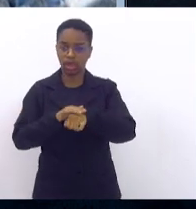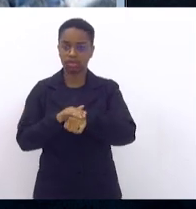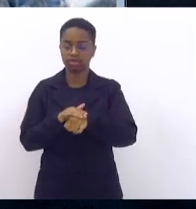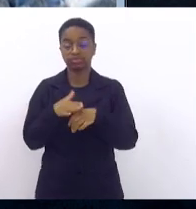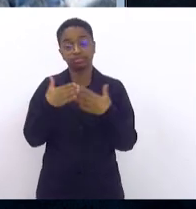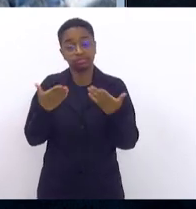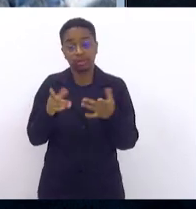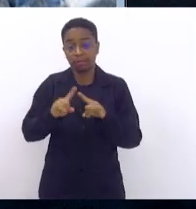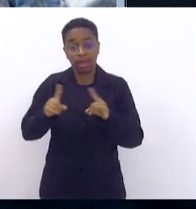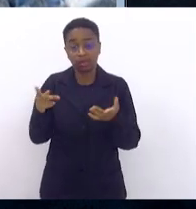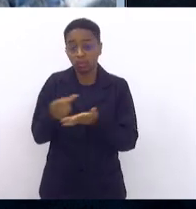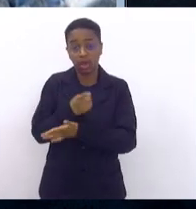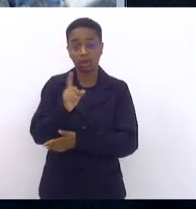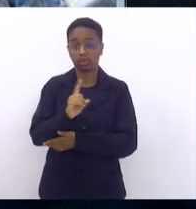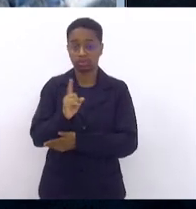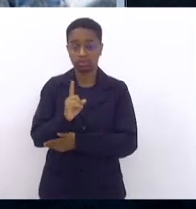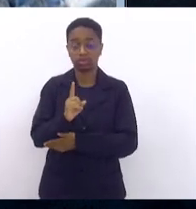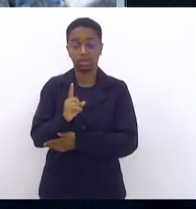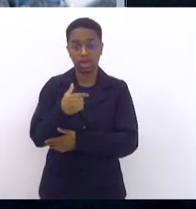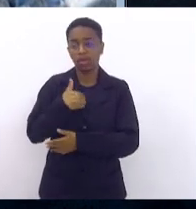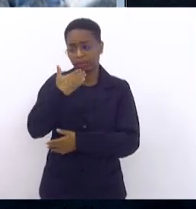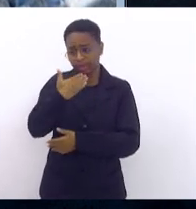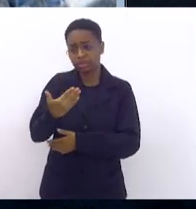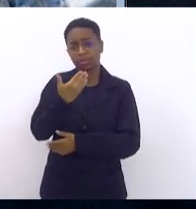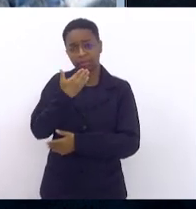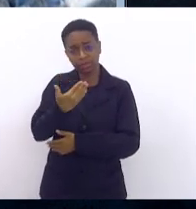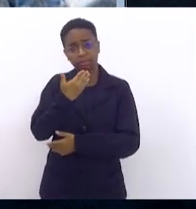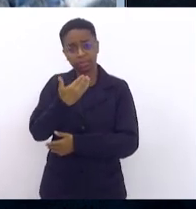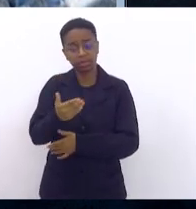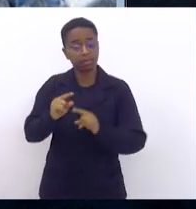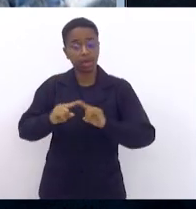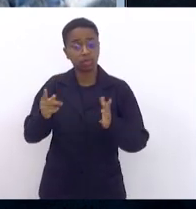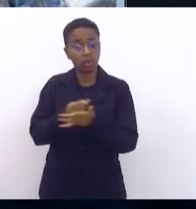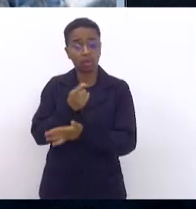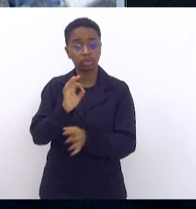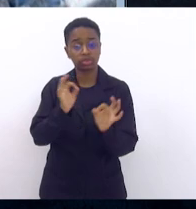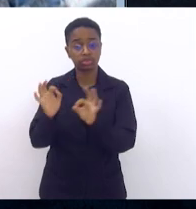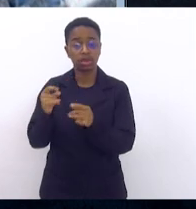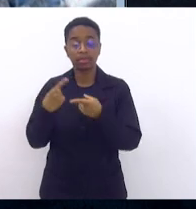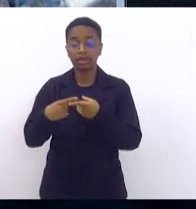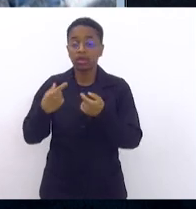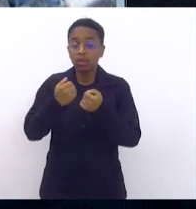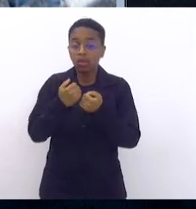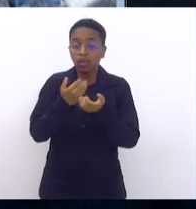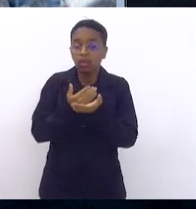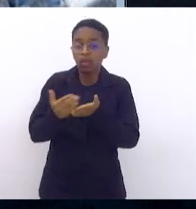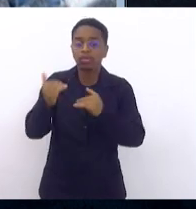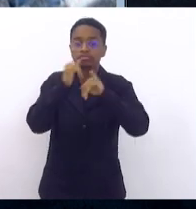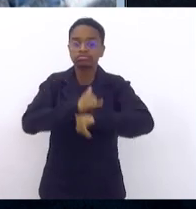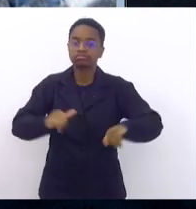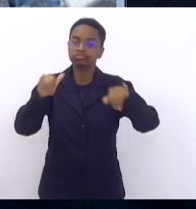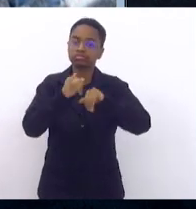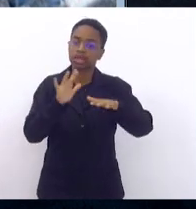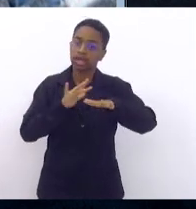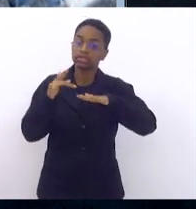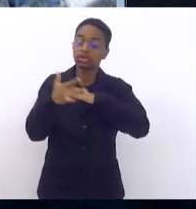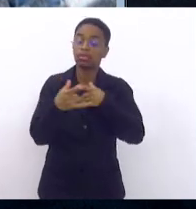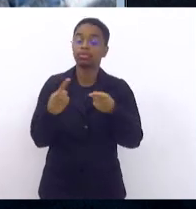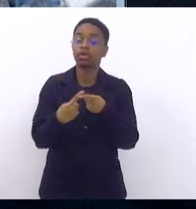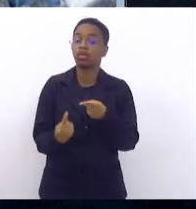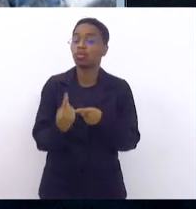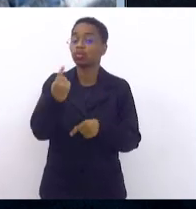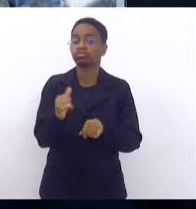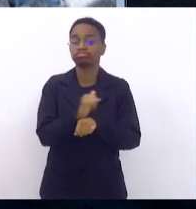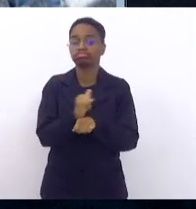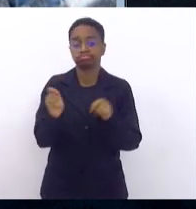E isso não aconteceu eu cobrei eu cobrei e cobrei porque a gente começou a fazer campanha né pelas redes que era a única forma que a gente